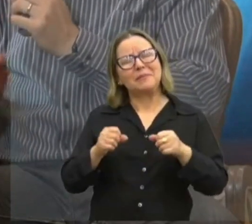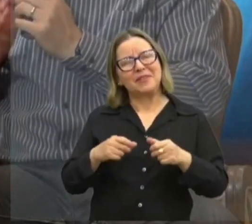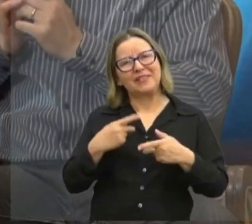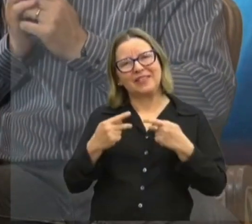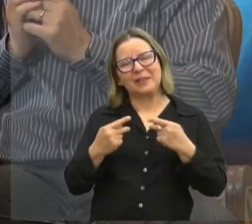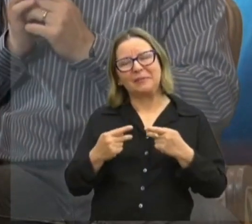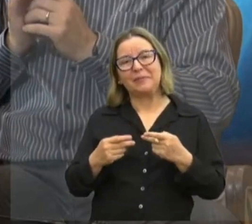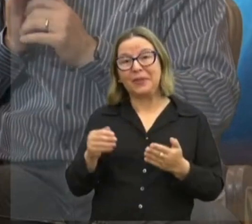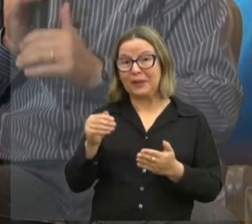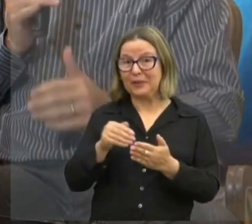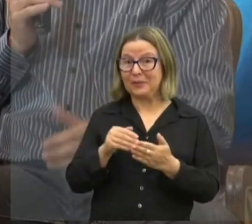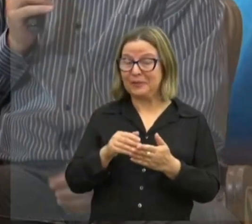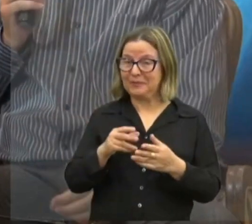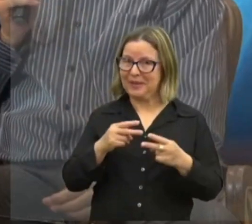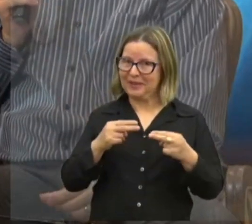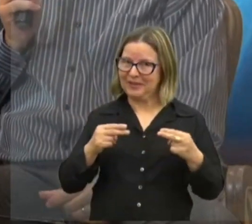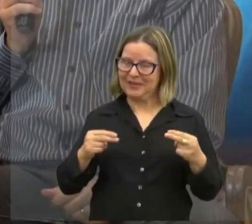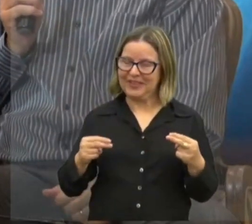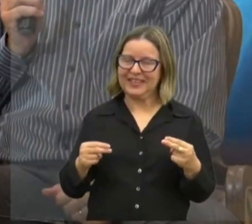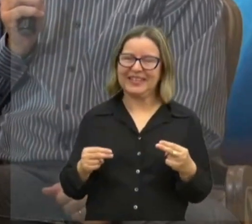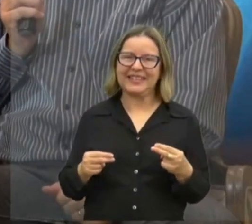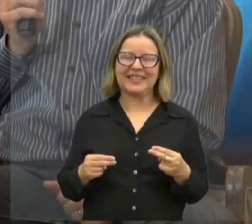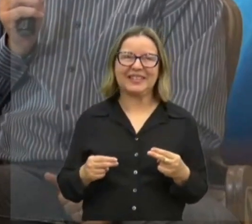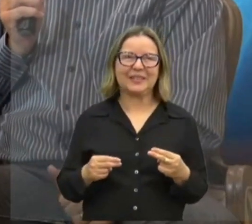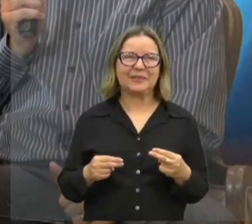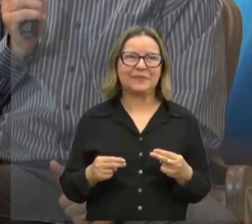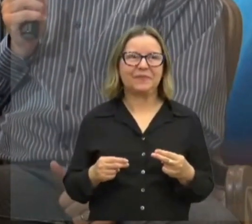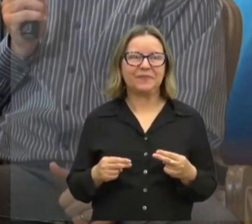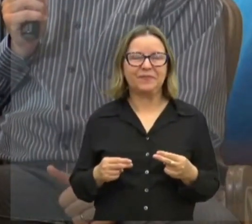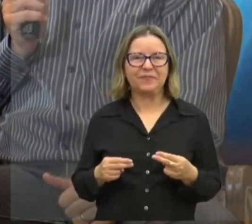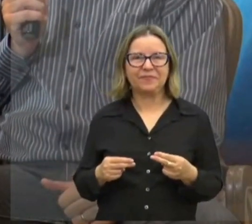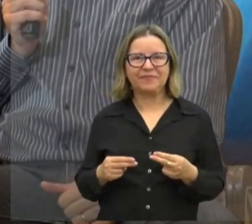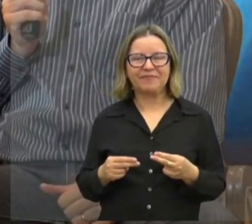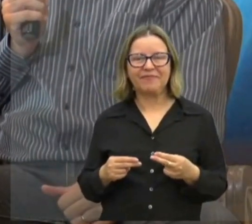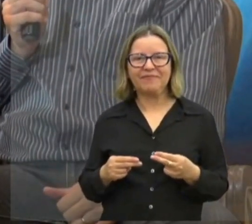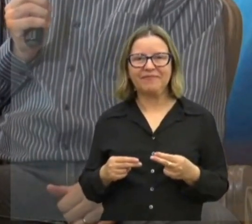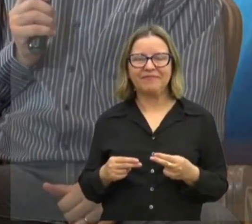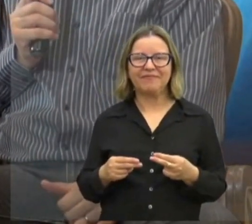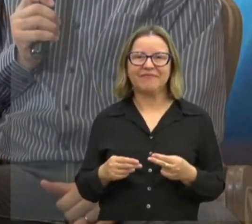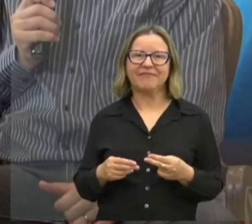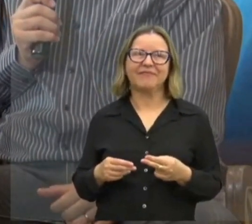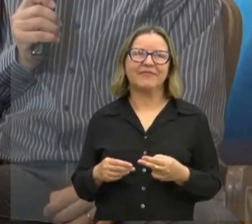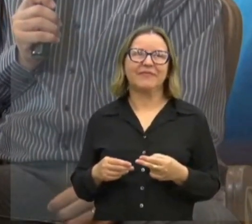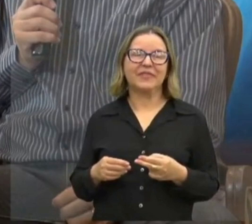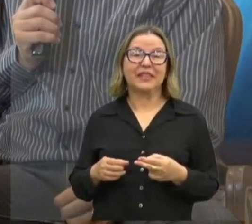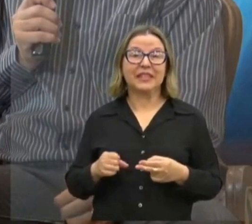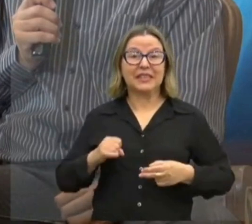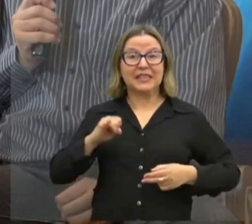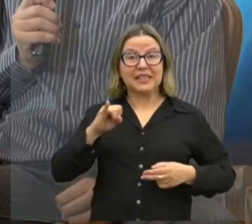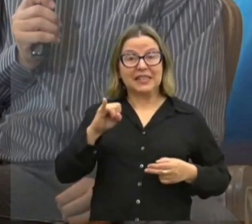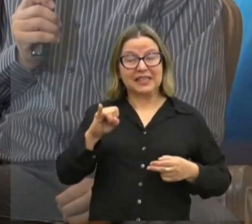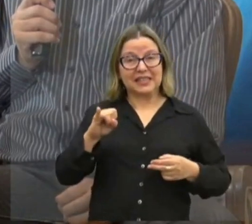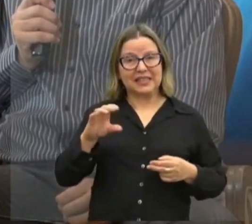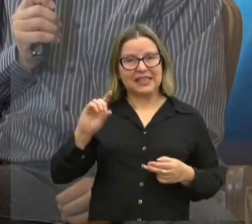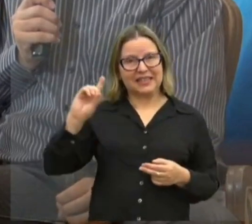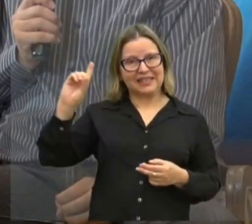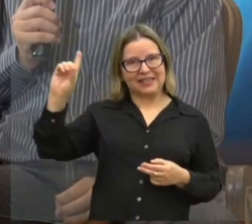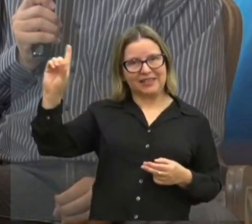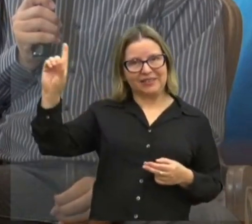coisa, já utilizando alguns versículos que antecederam o 31. Se